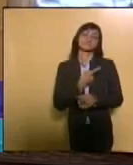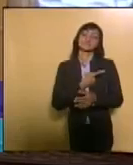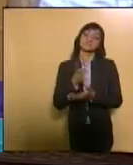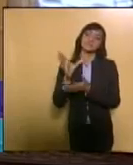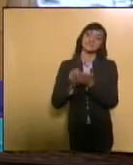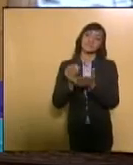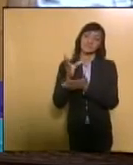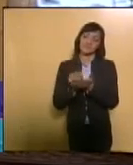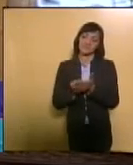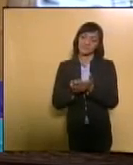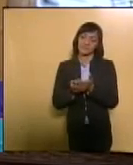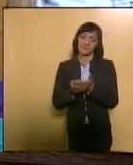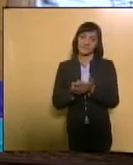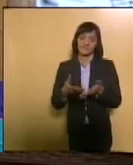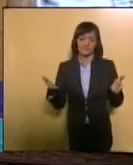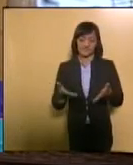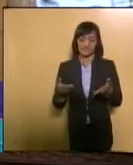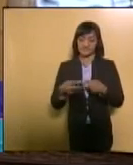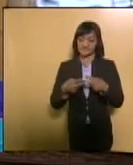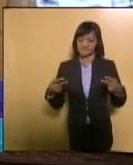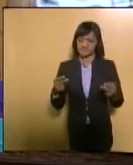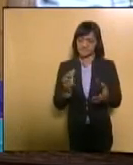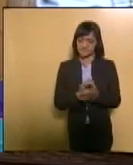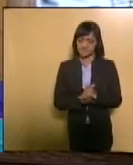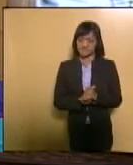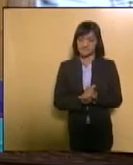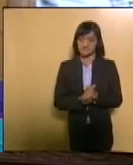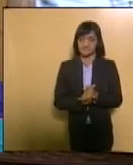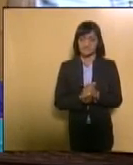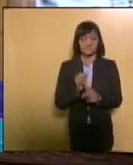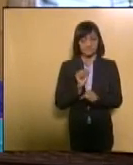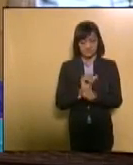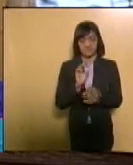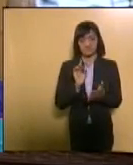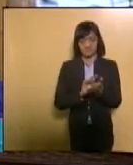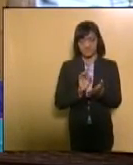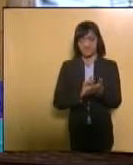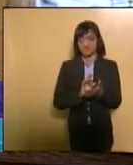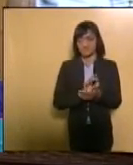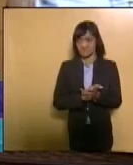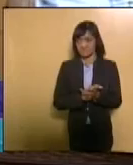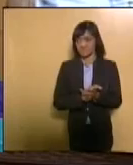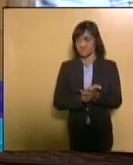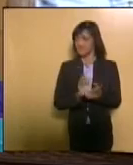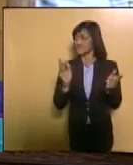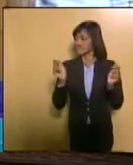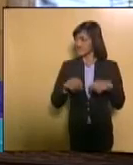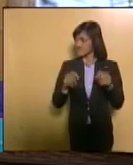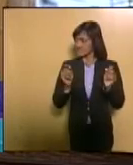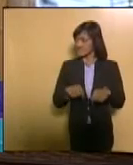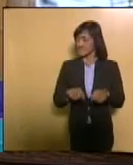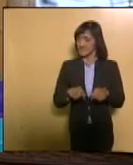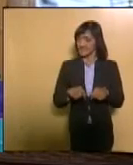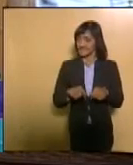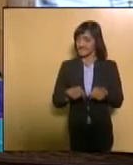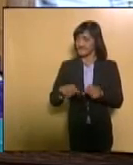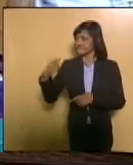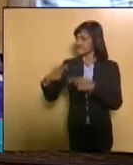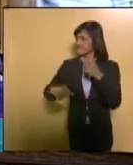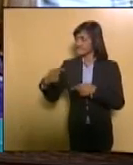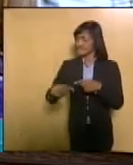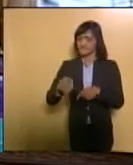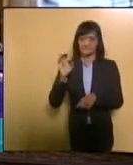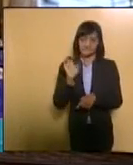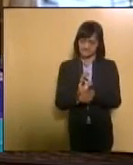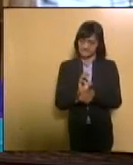ecou as nossas realidades muitas coisas e Esperamos que realmente isso se torne uma política de Estado então